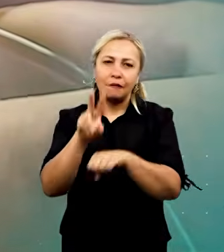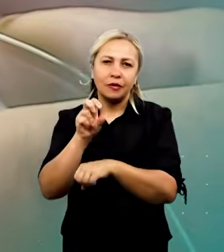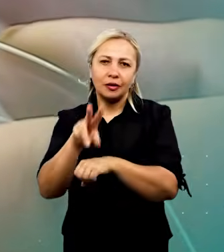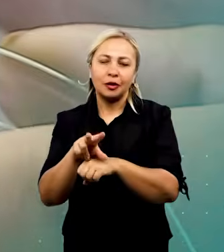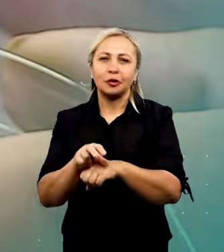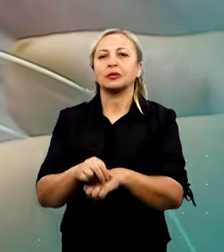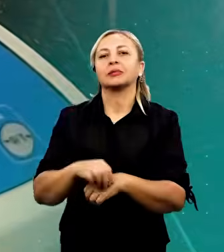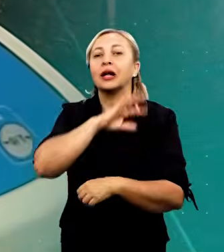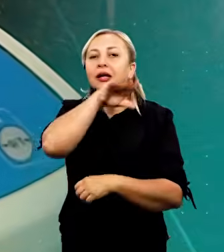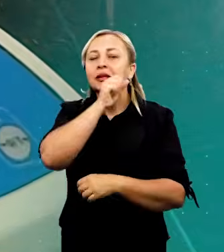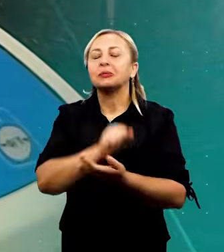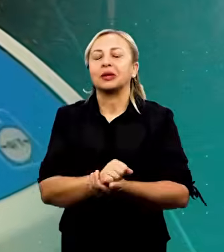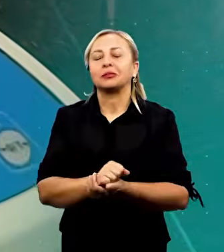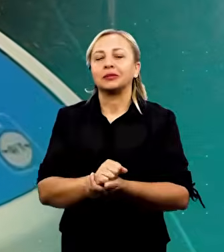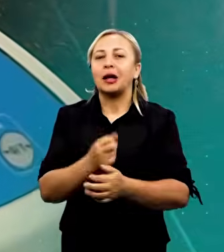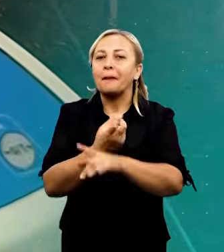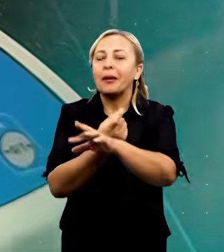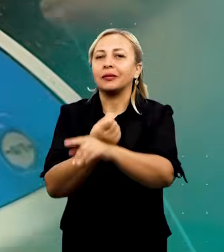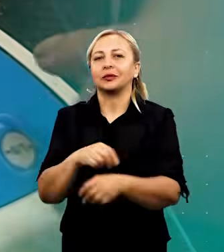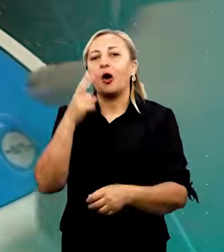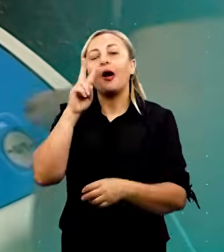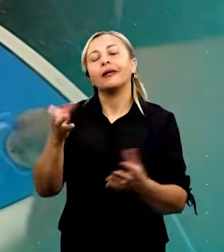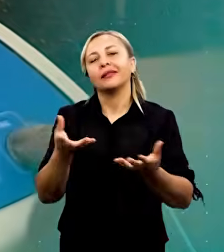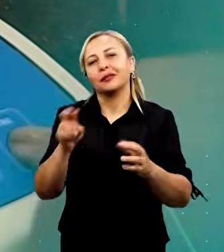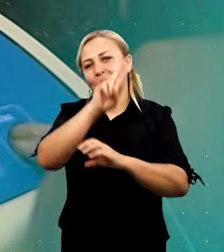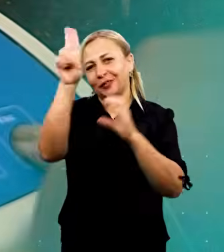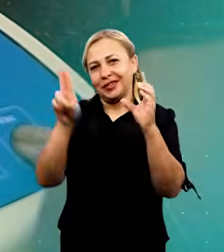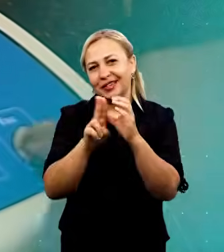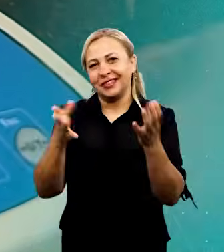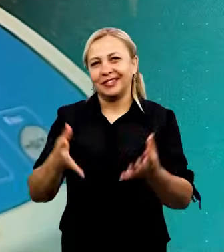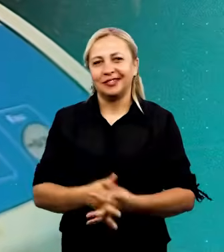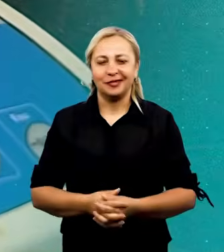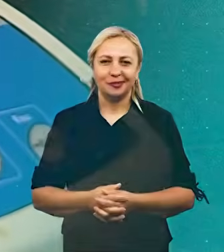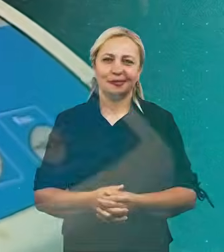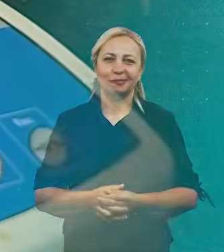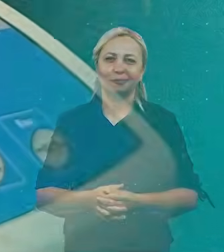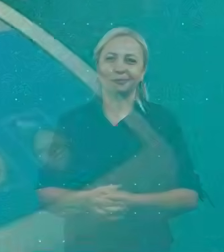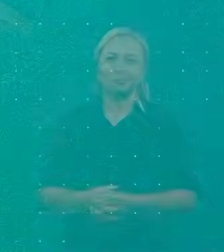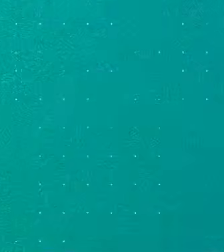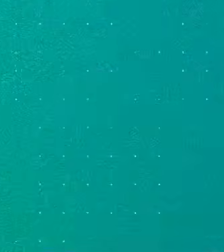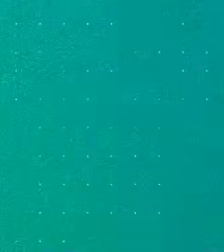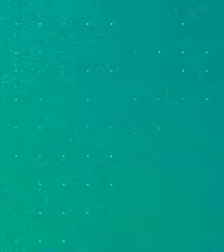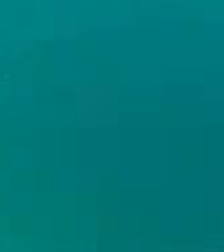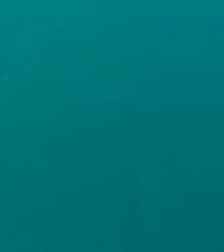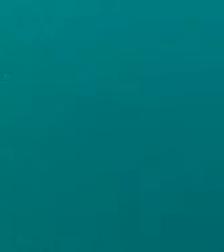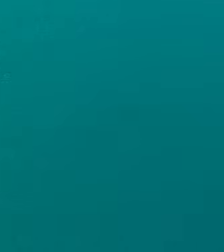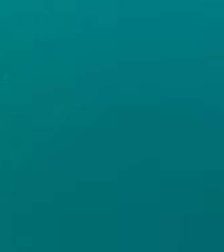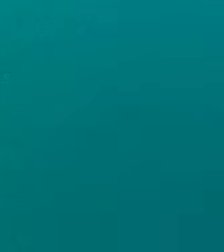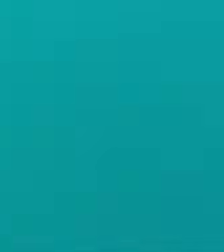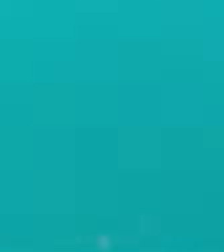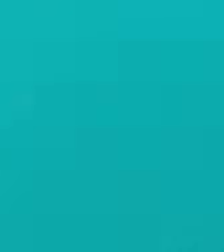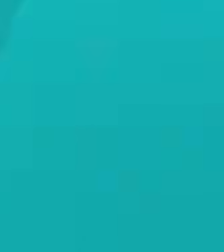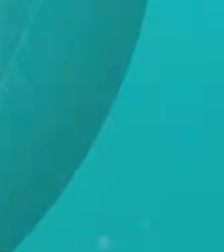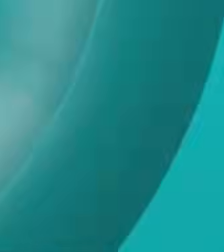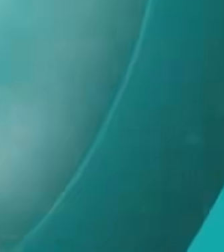animais peçonhentos. Tudo isso e muito mais você confere agora no Univerciência.